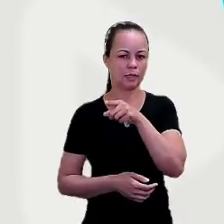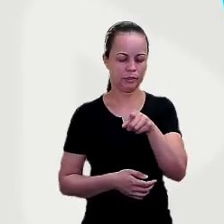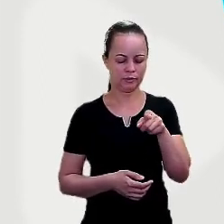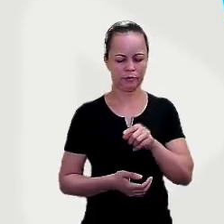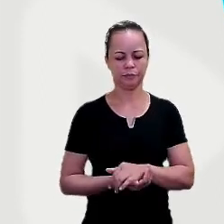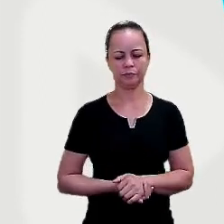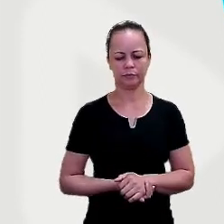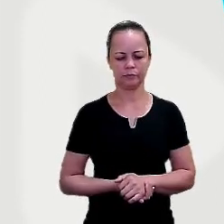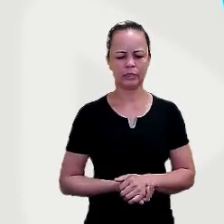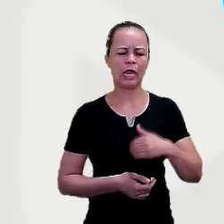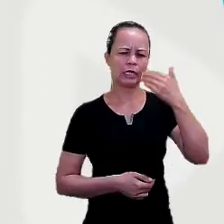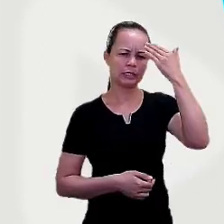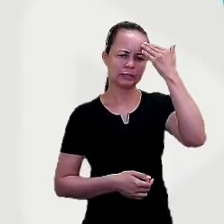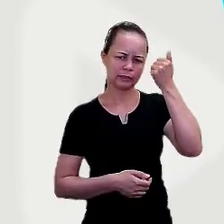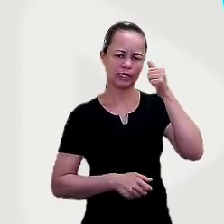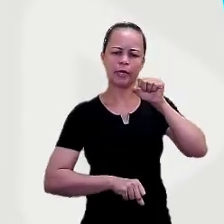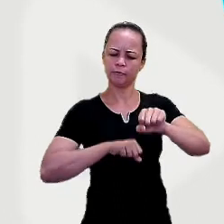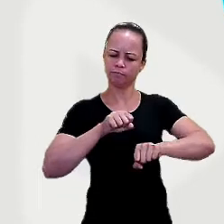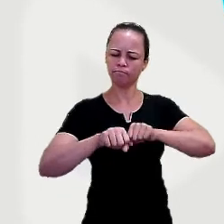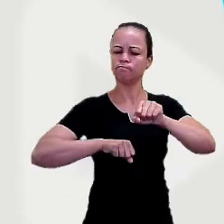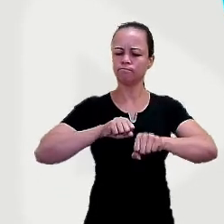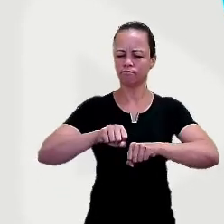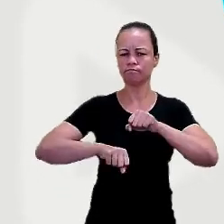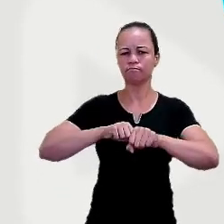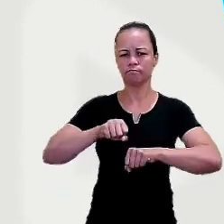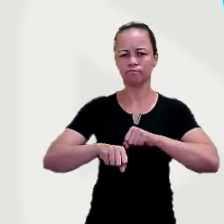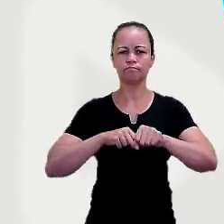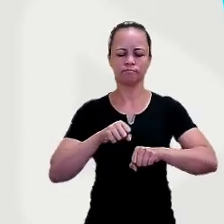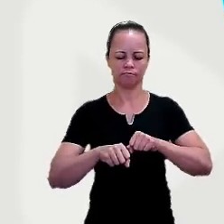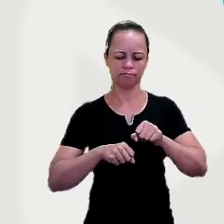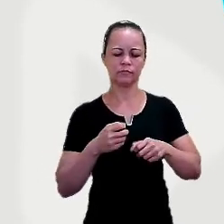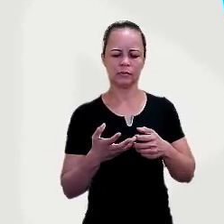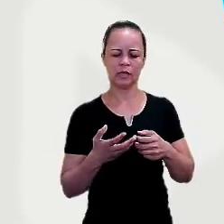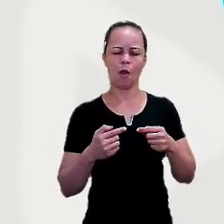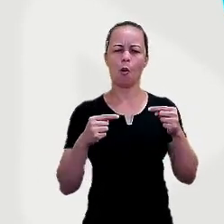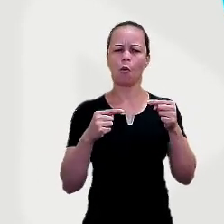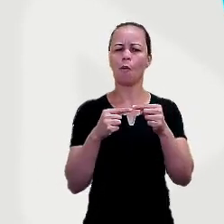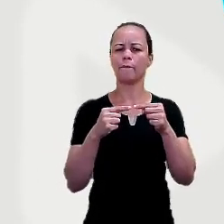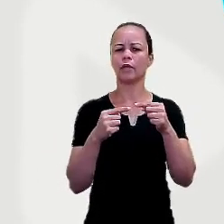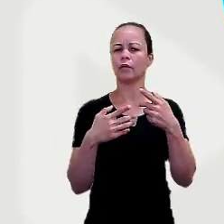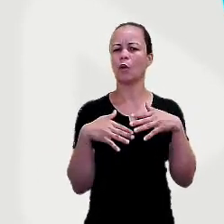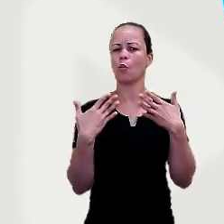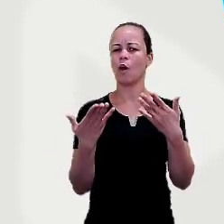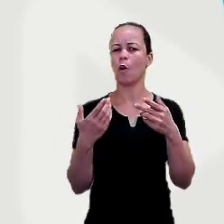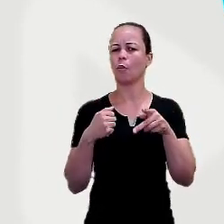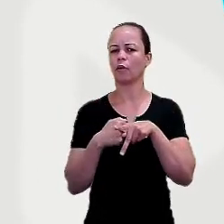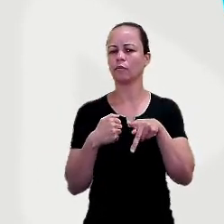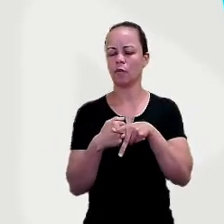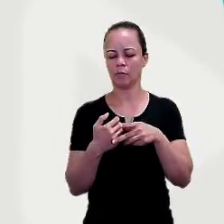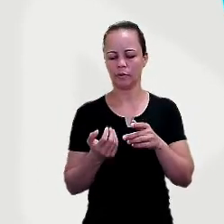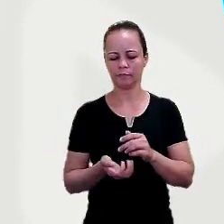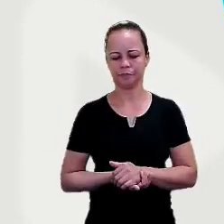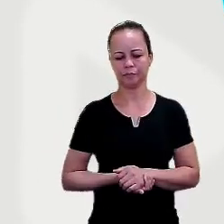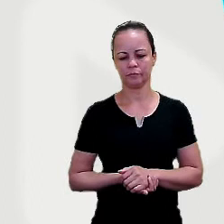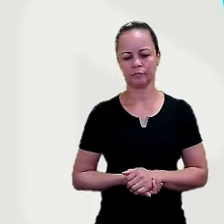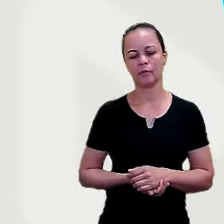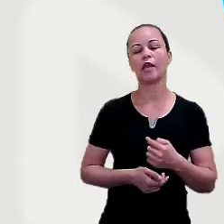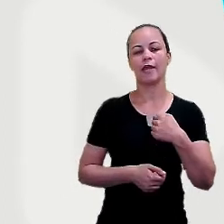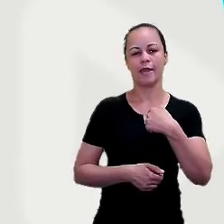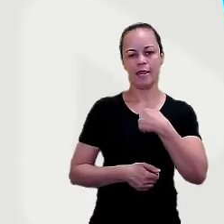de bicicleta. Qual é o pronome que combina com essa frase? Eu sei